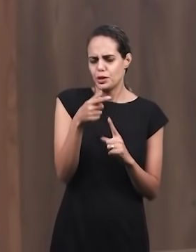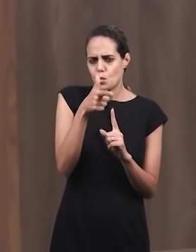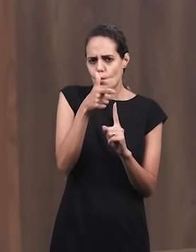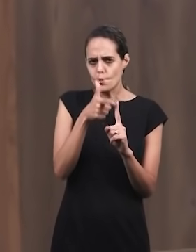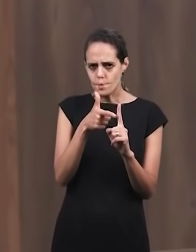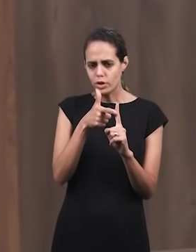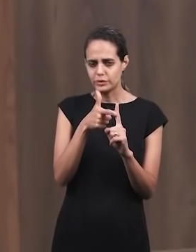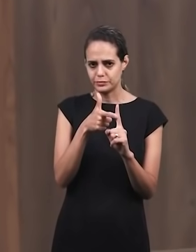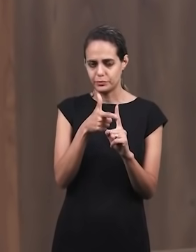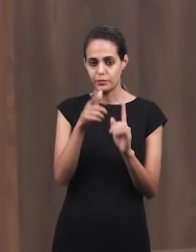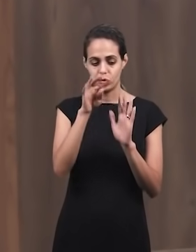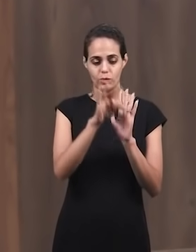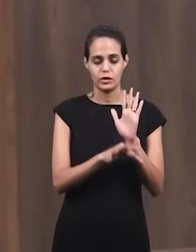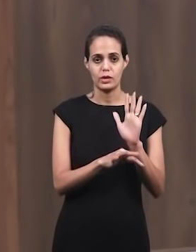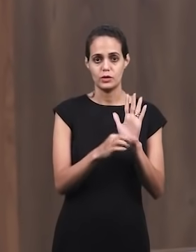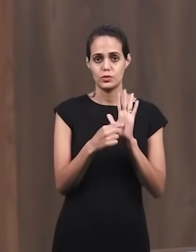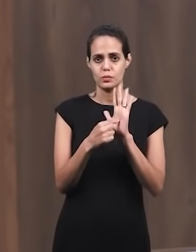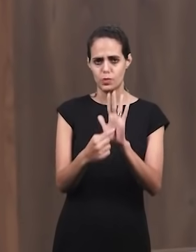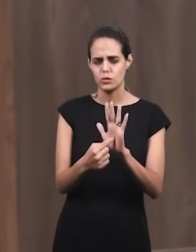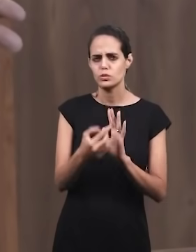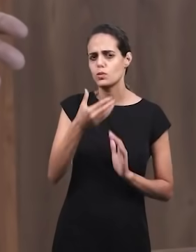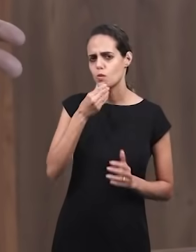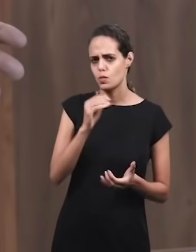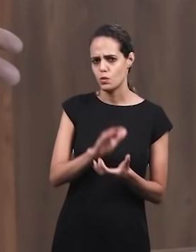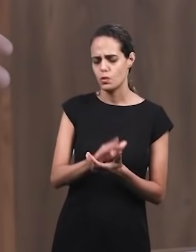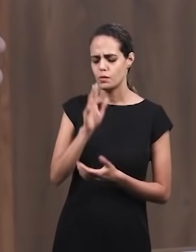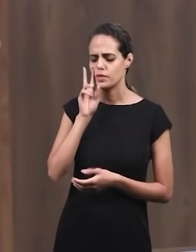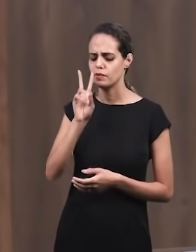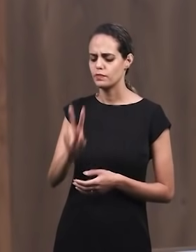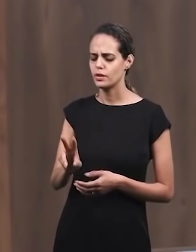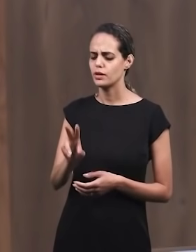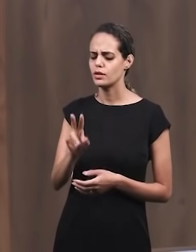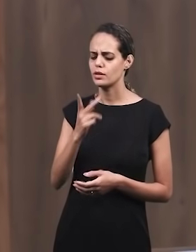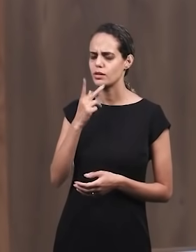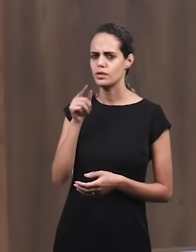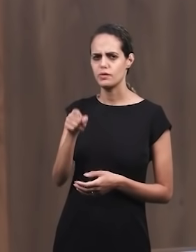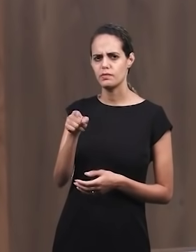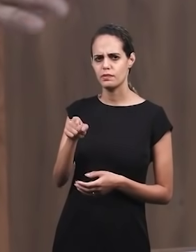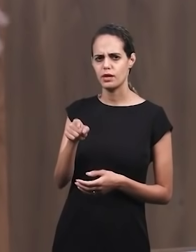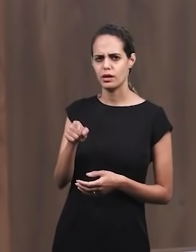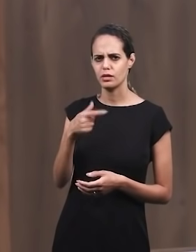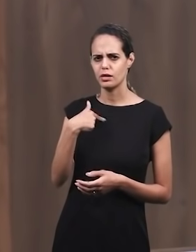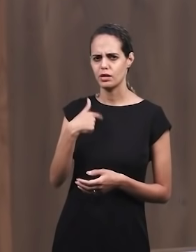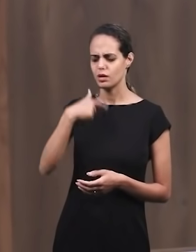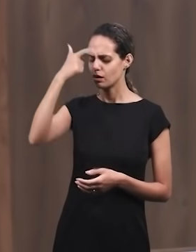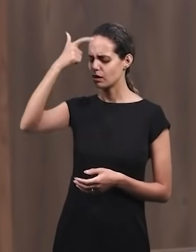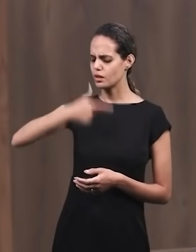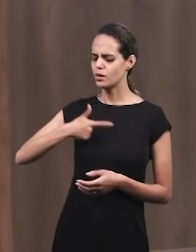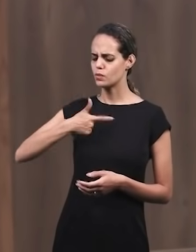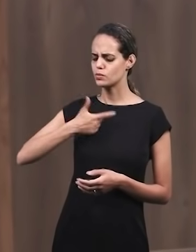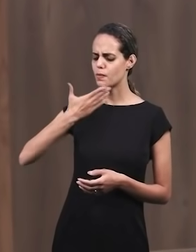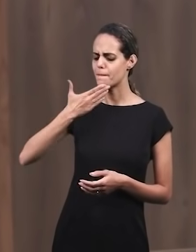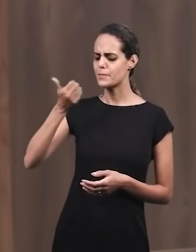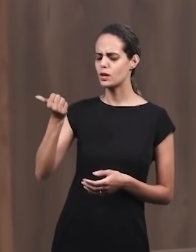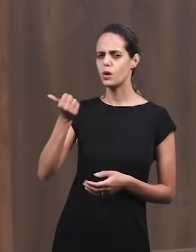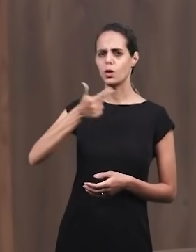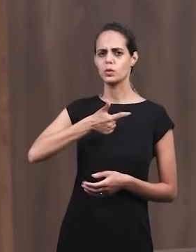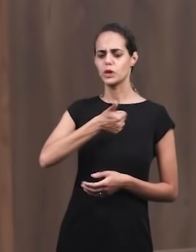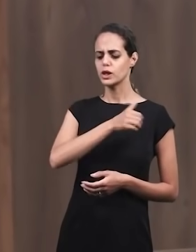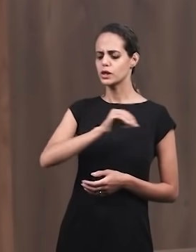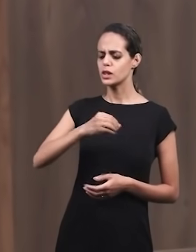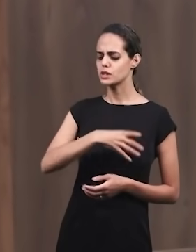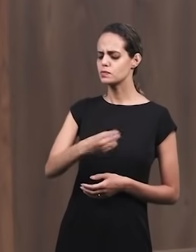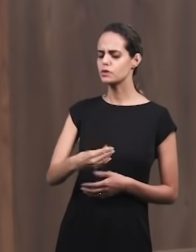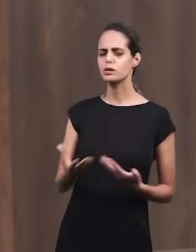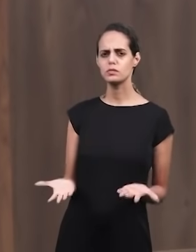o texto diz que o marido viu a situação dela e falou: Ana, por acaso, eu não sou melhor do que 10 filhos?